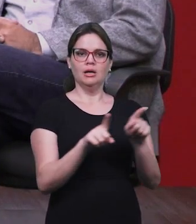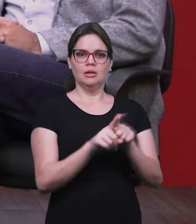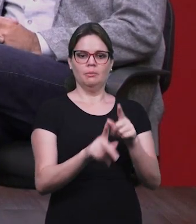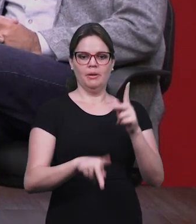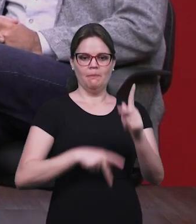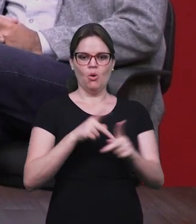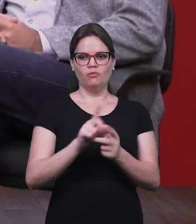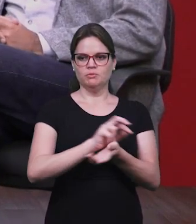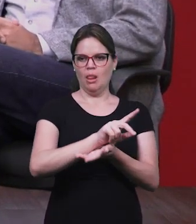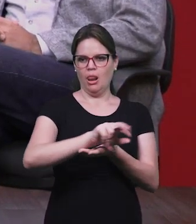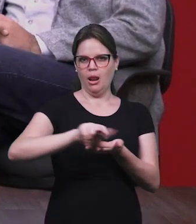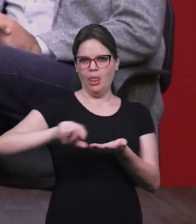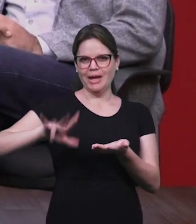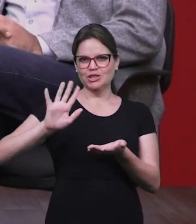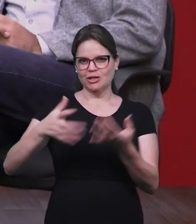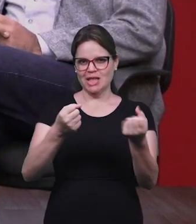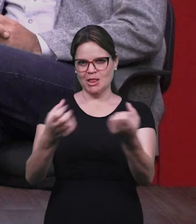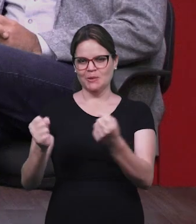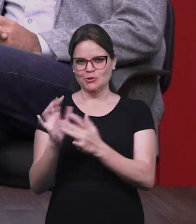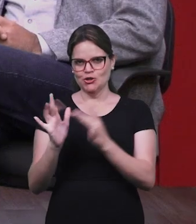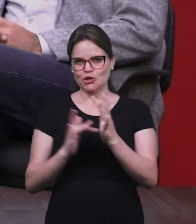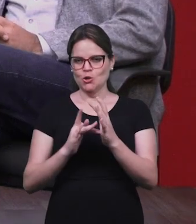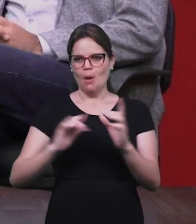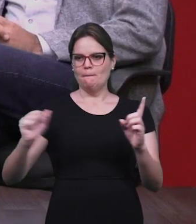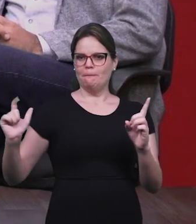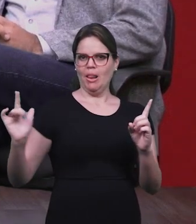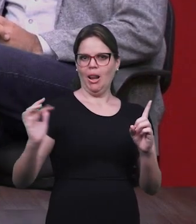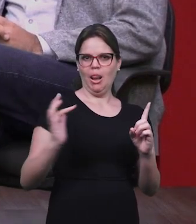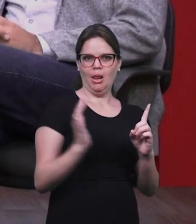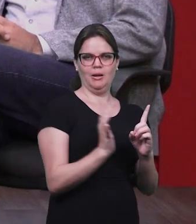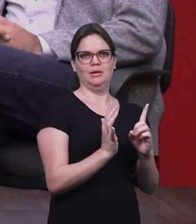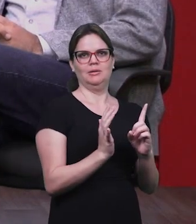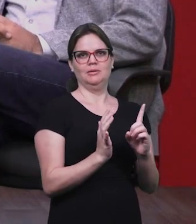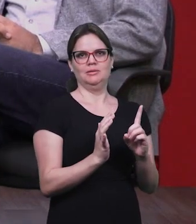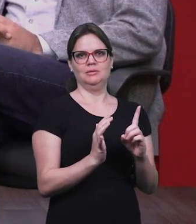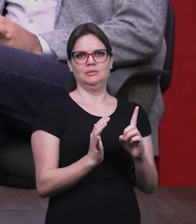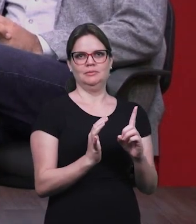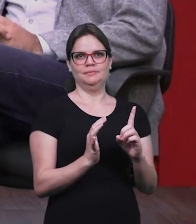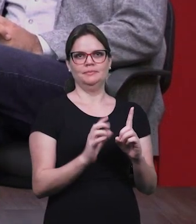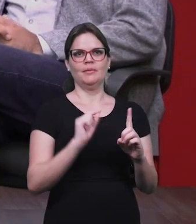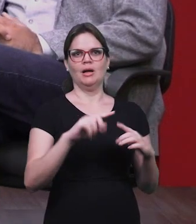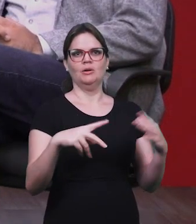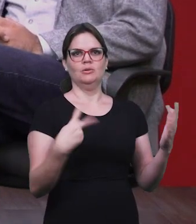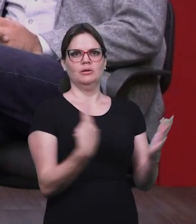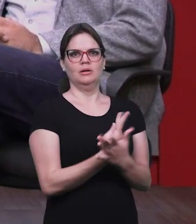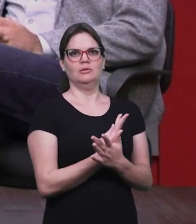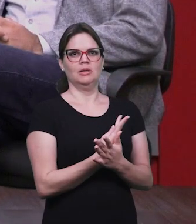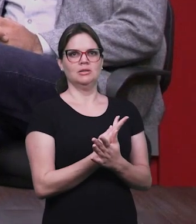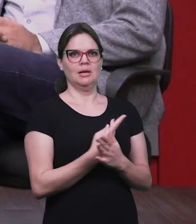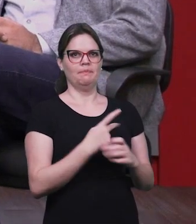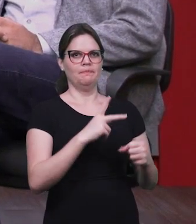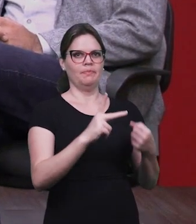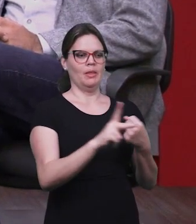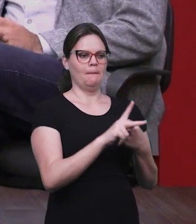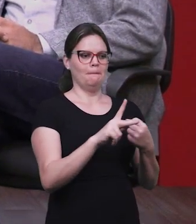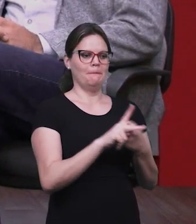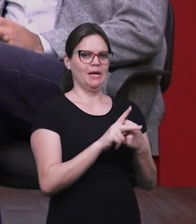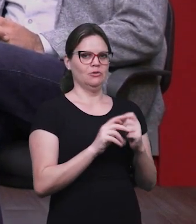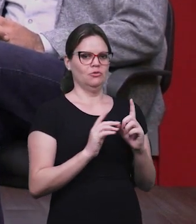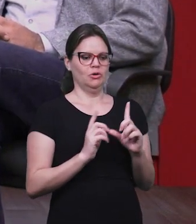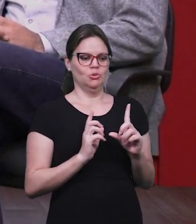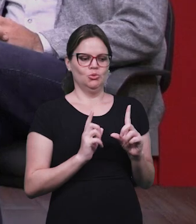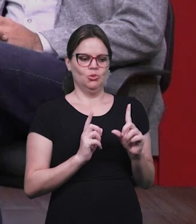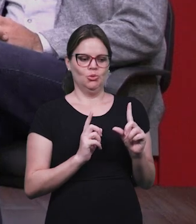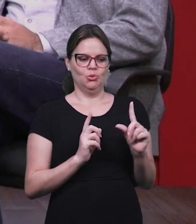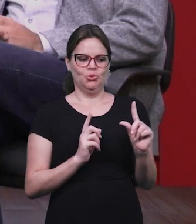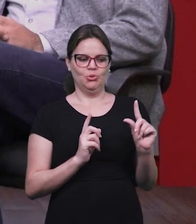já tinham se convertido, estavam com eles. E Paulo diz aqui que ele foi se retirando, Pedro foi se retirando